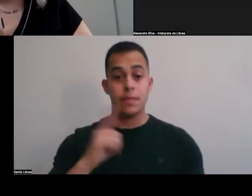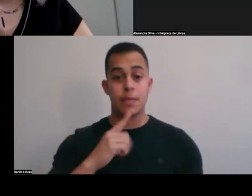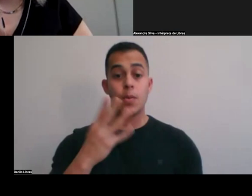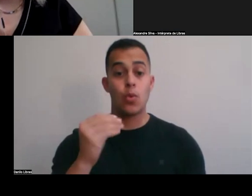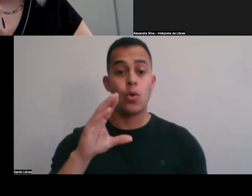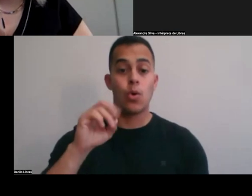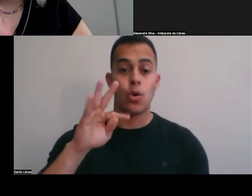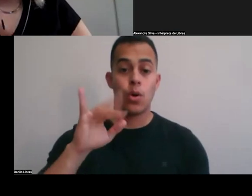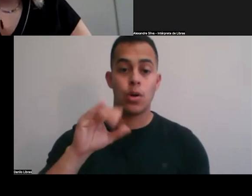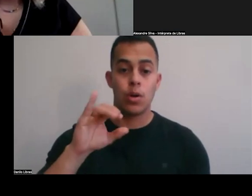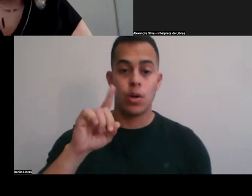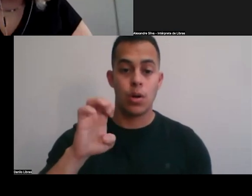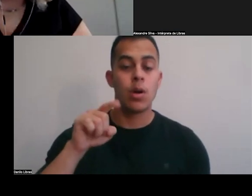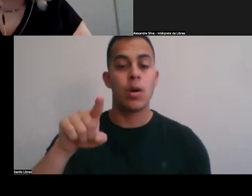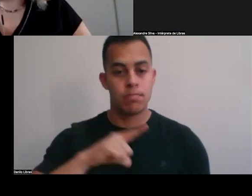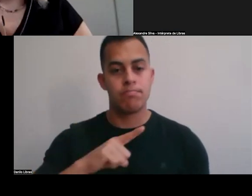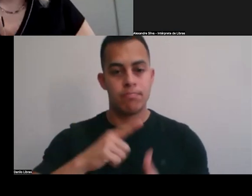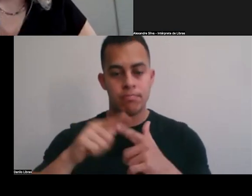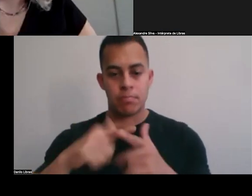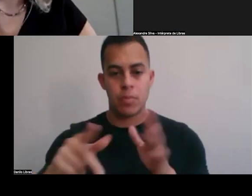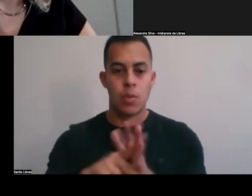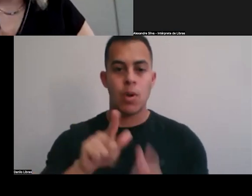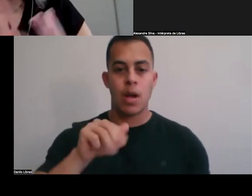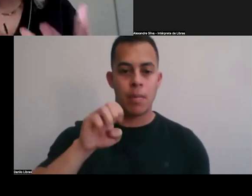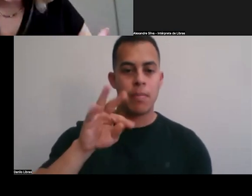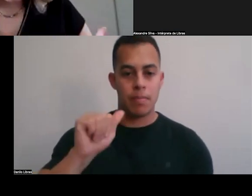muito grande na utilização. Além disso,